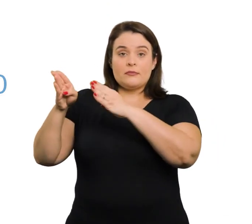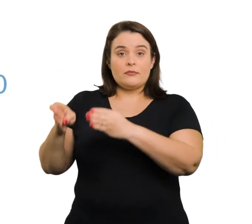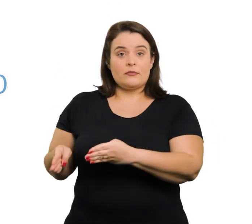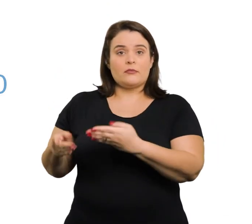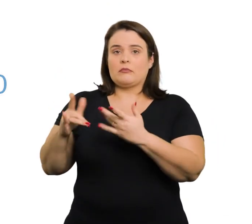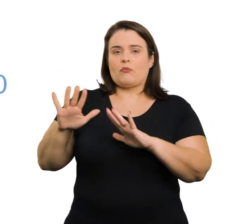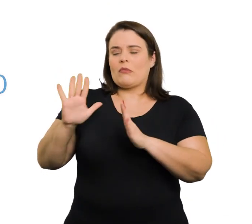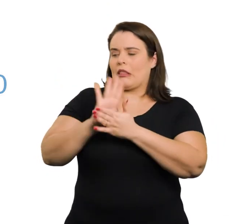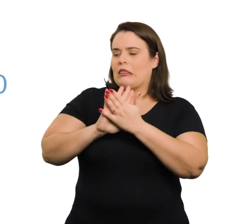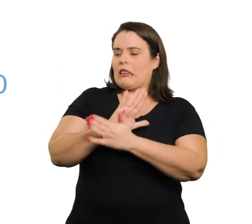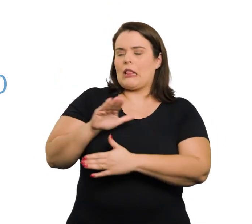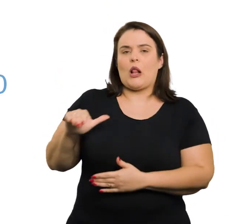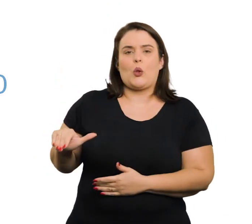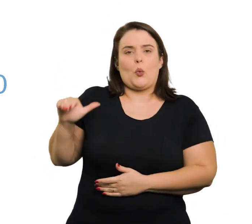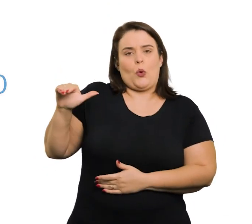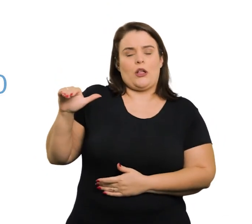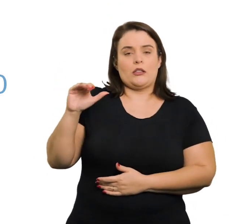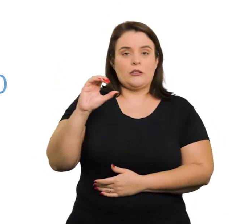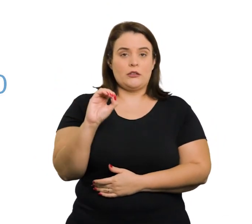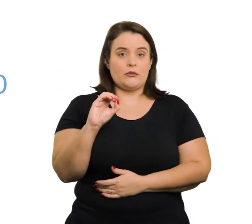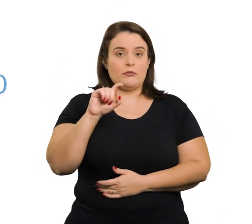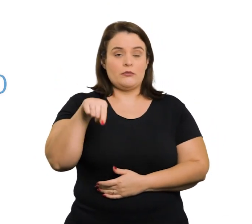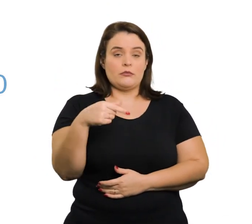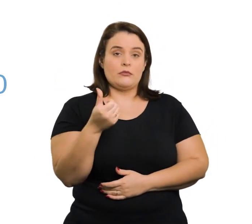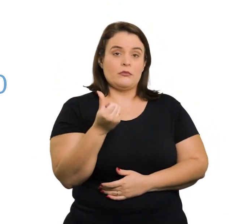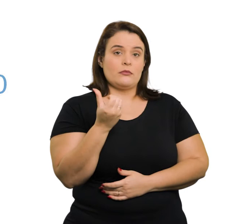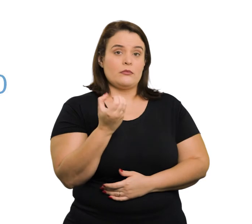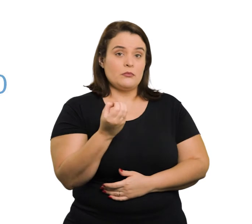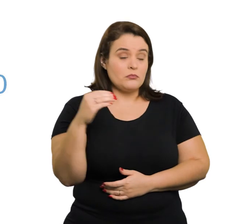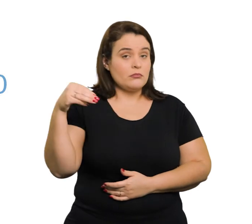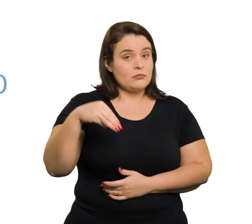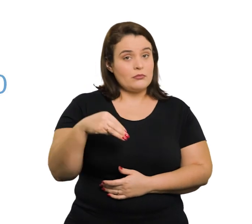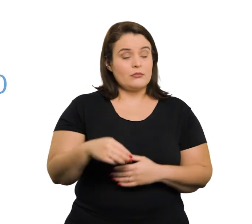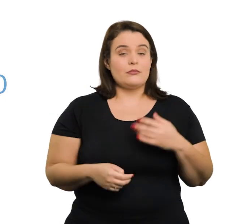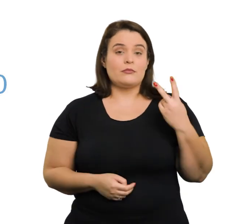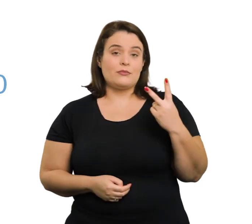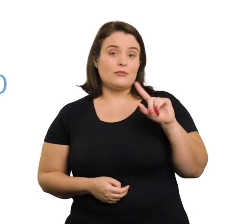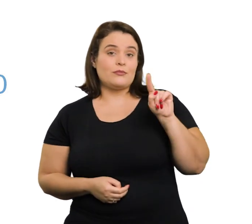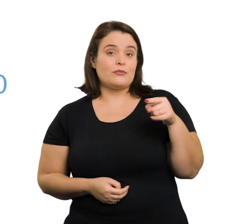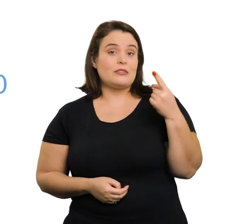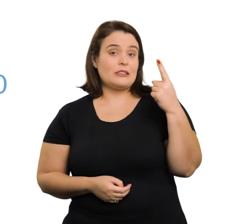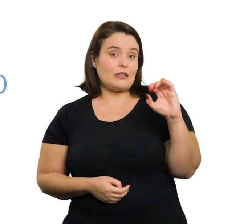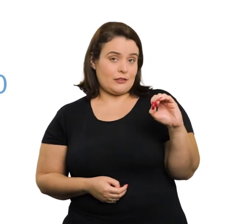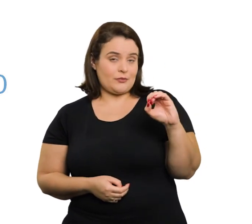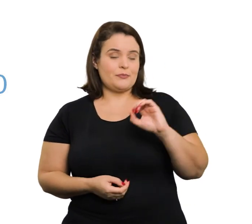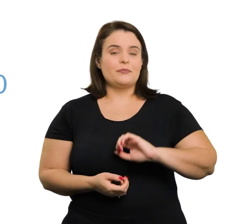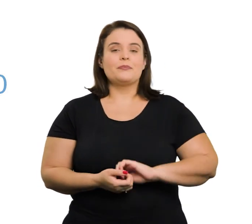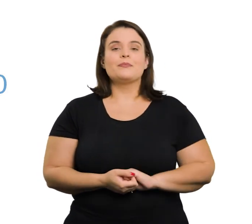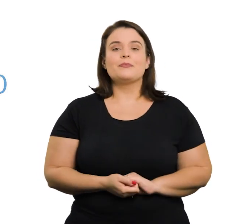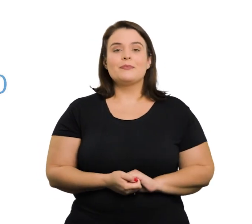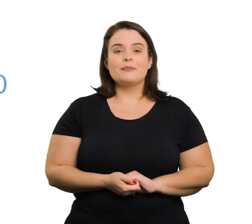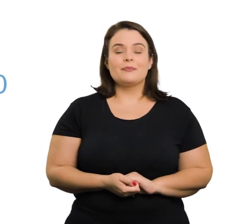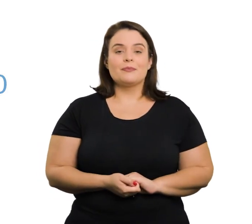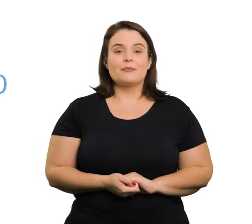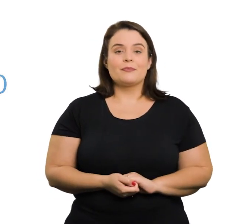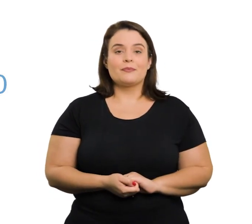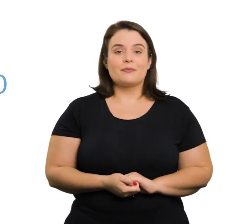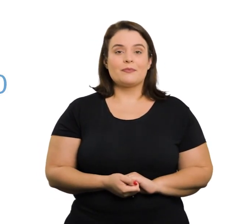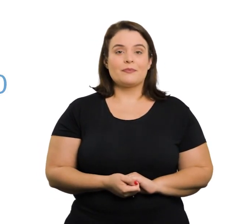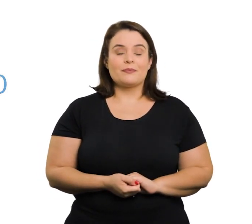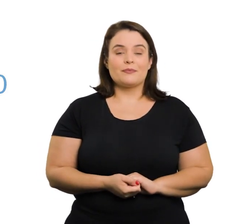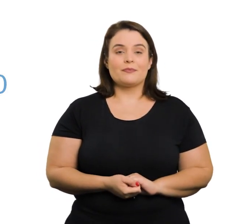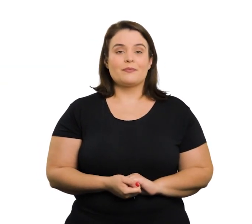utilizar mobiliário que não seja elemento suspenso entre 0,60 metro e 2,10